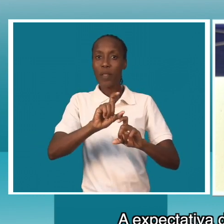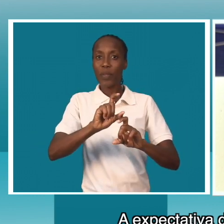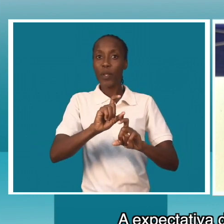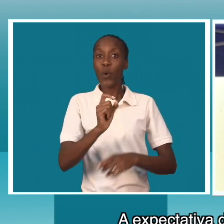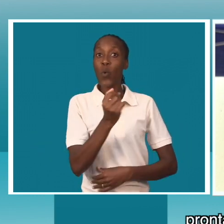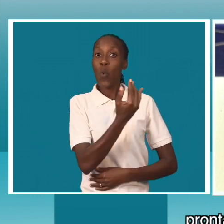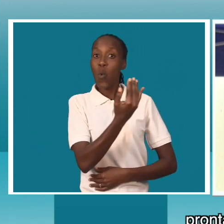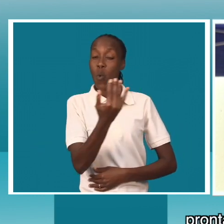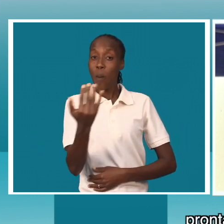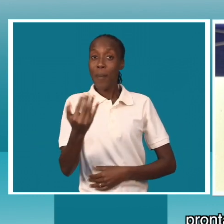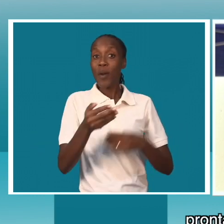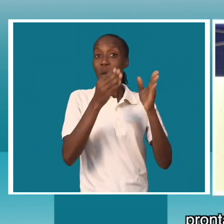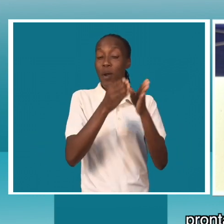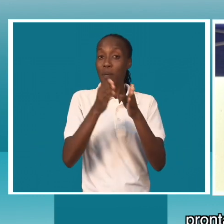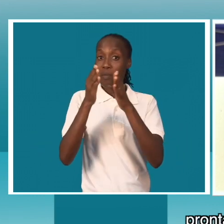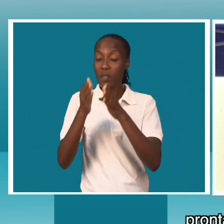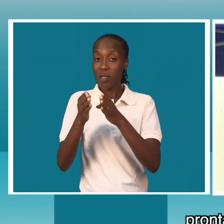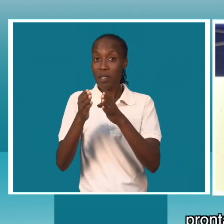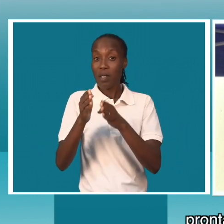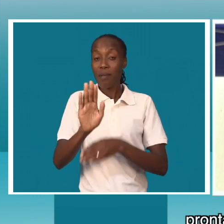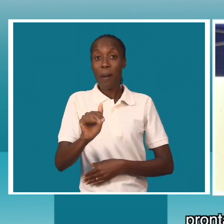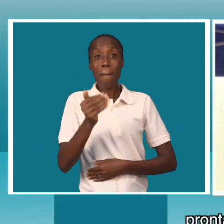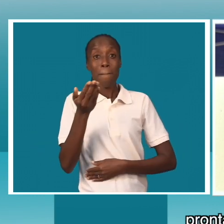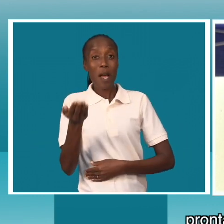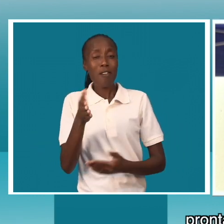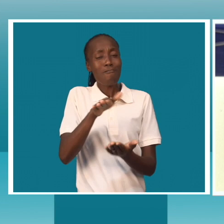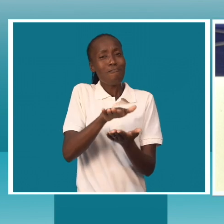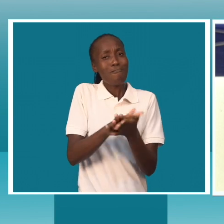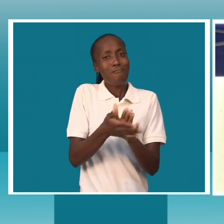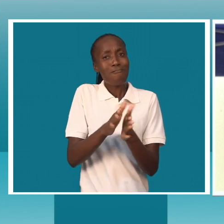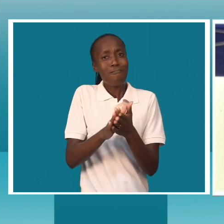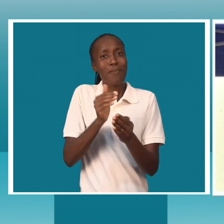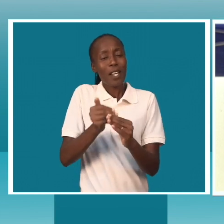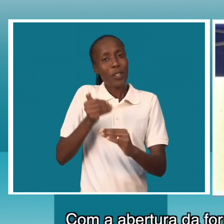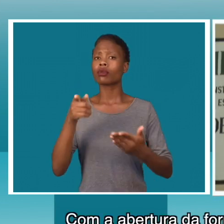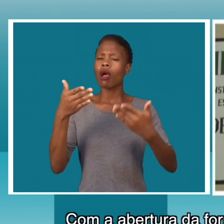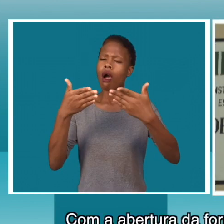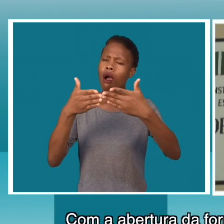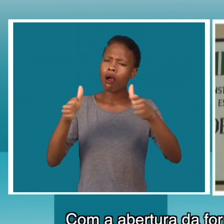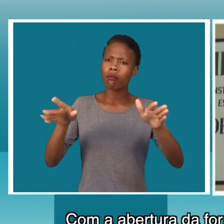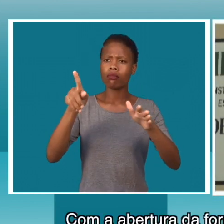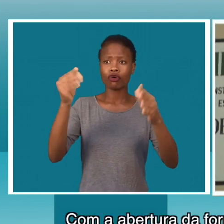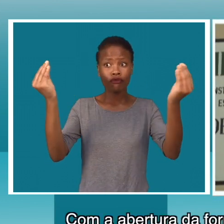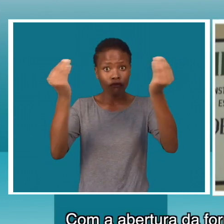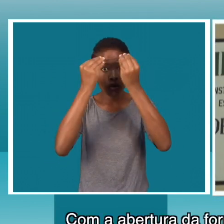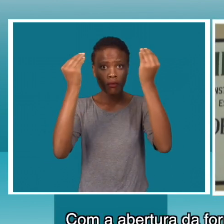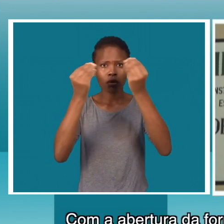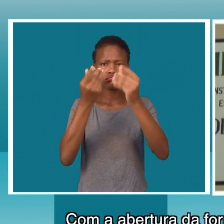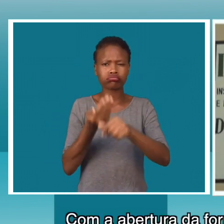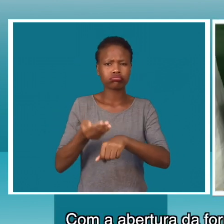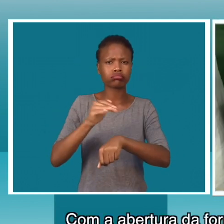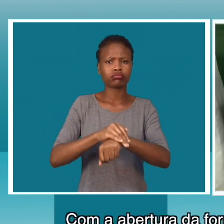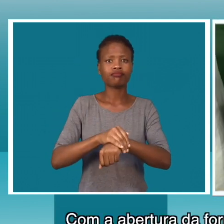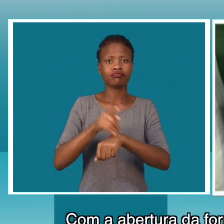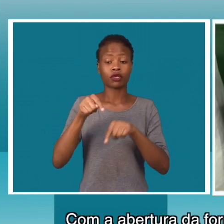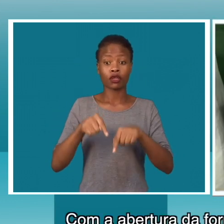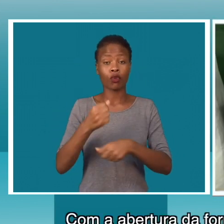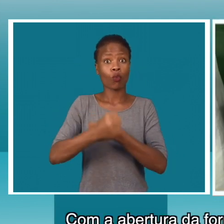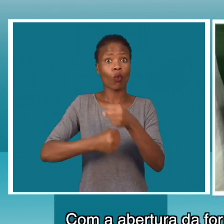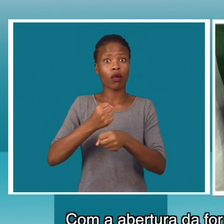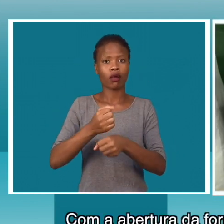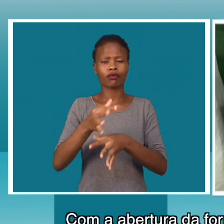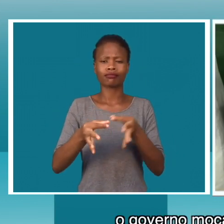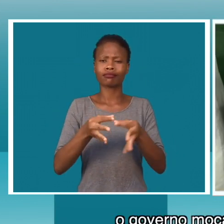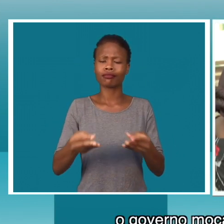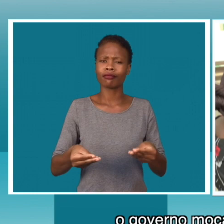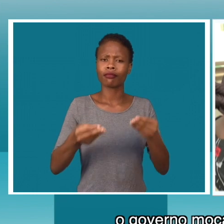prontas para o emprego. Com a abertura da formação profissional no presente